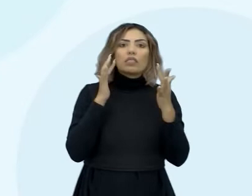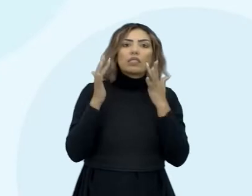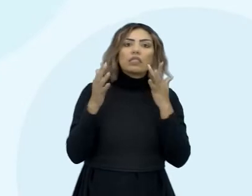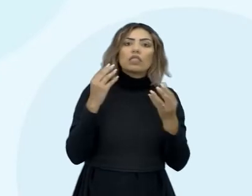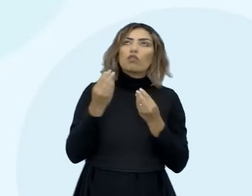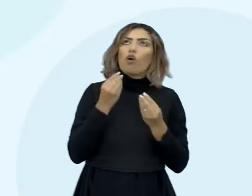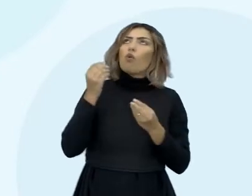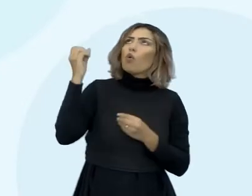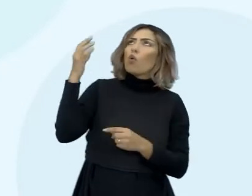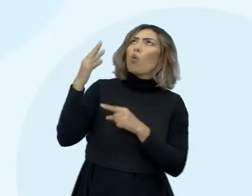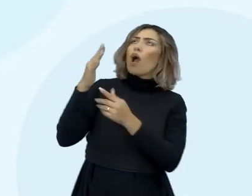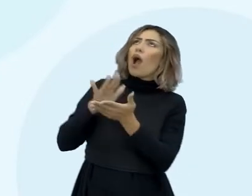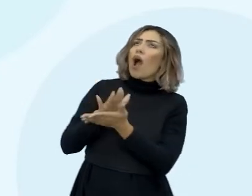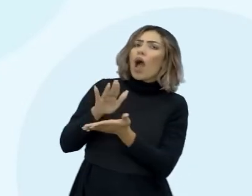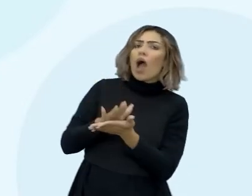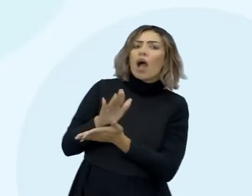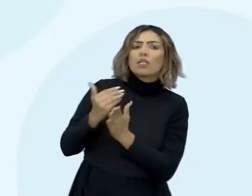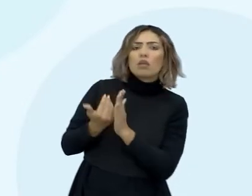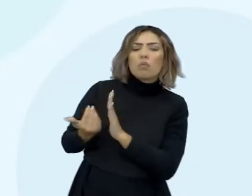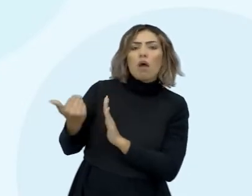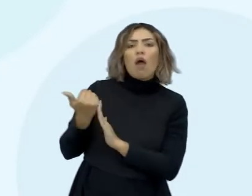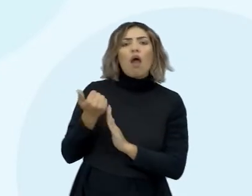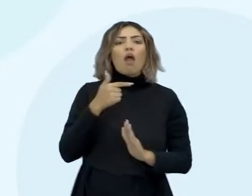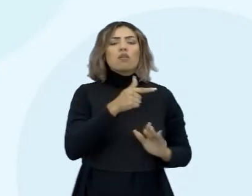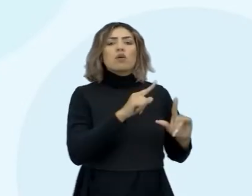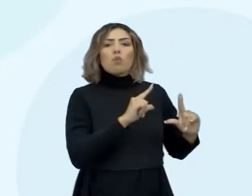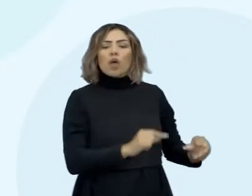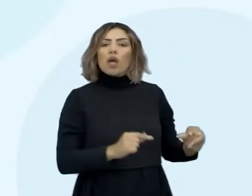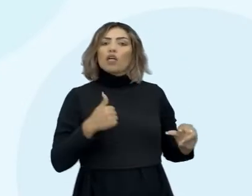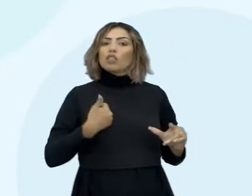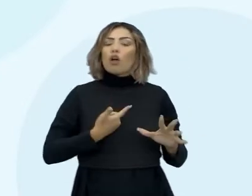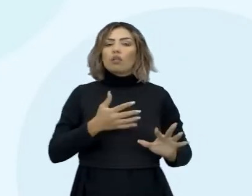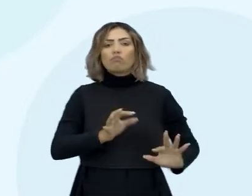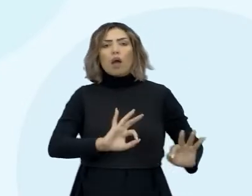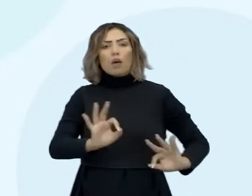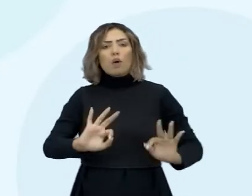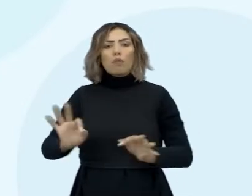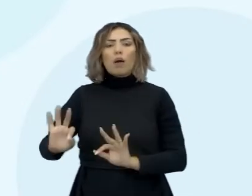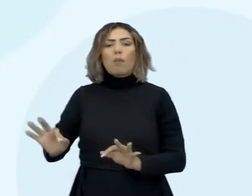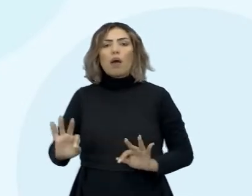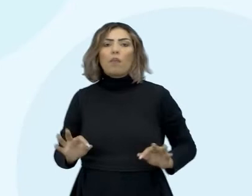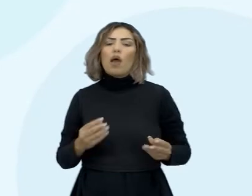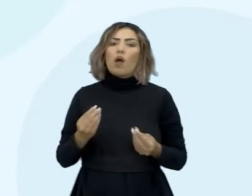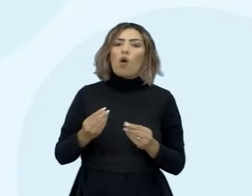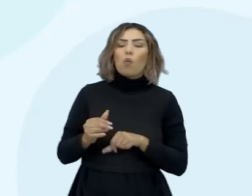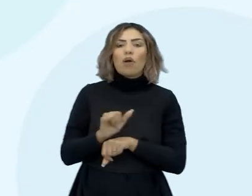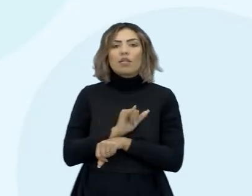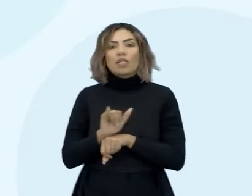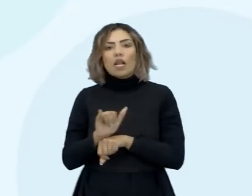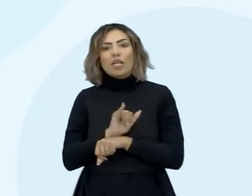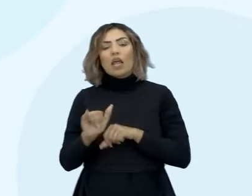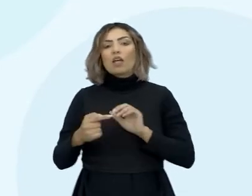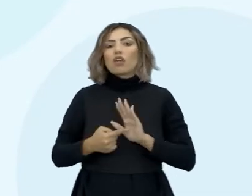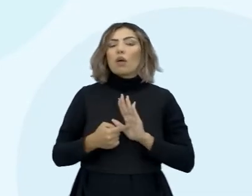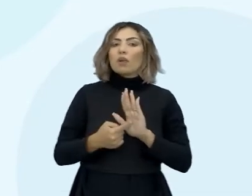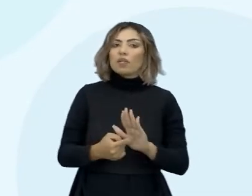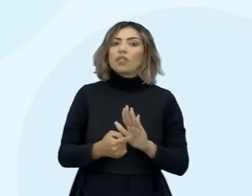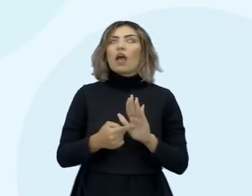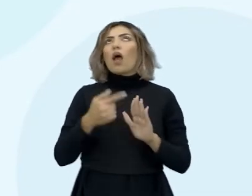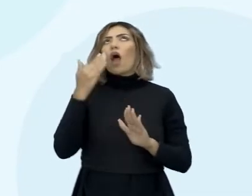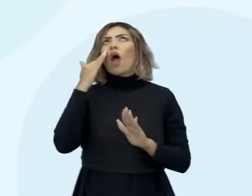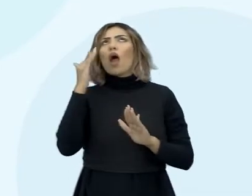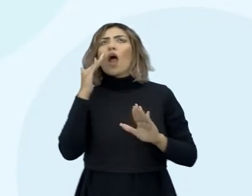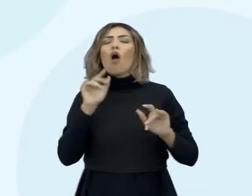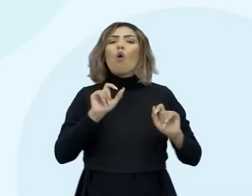que gastam mais ou menos, construção sustentável estava ali planejando já um protótipo, né, para apresentar, mapeando ali o